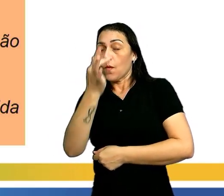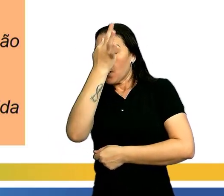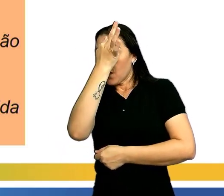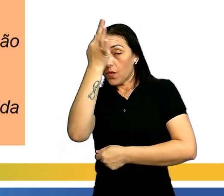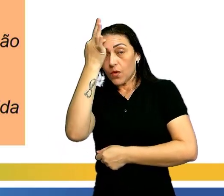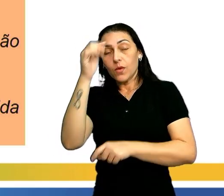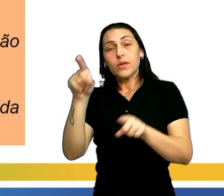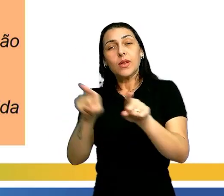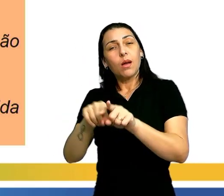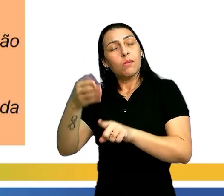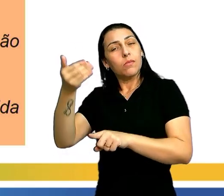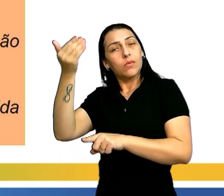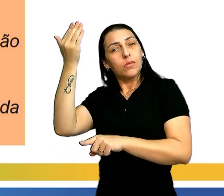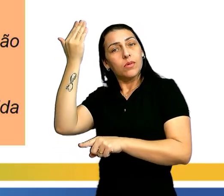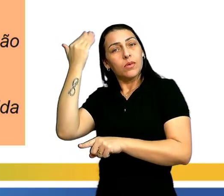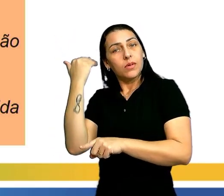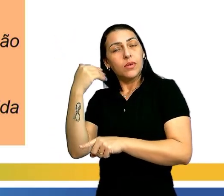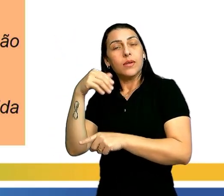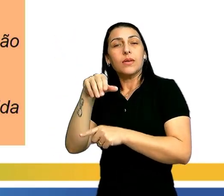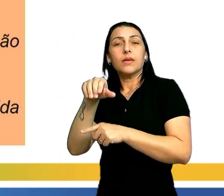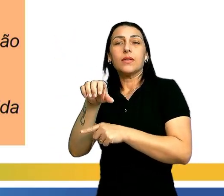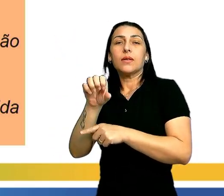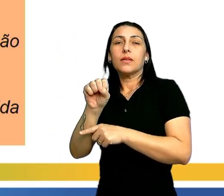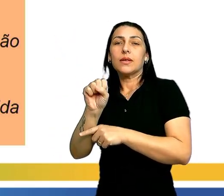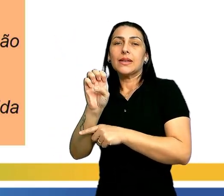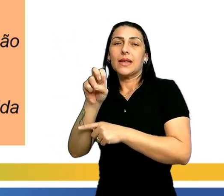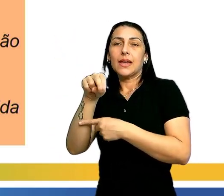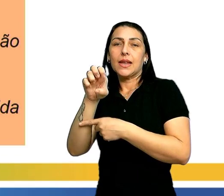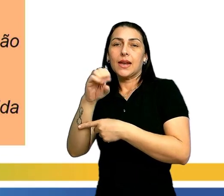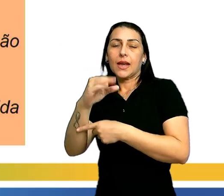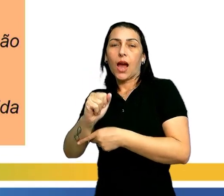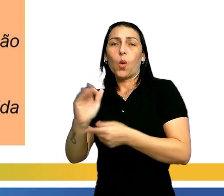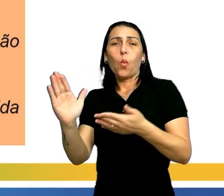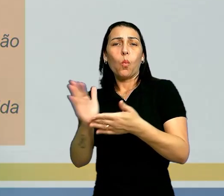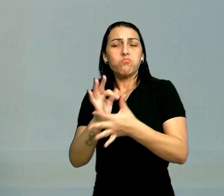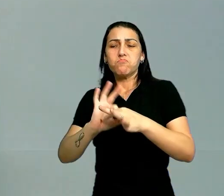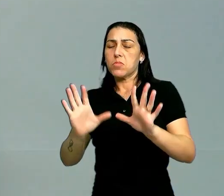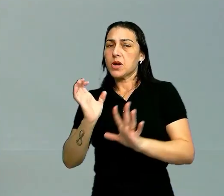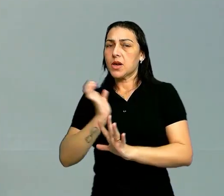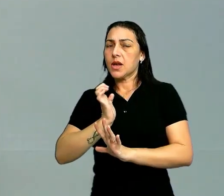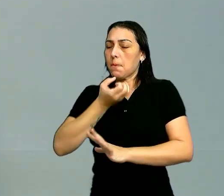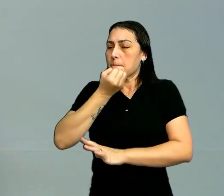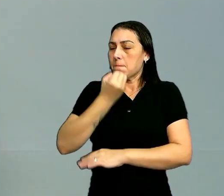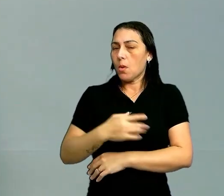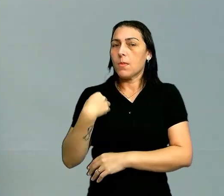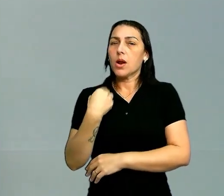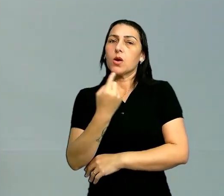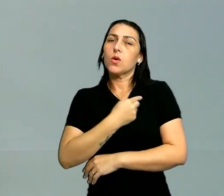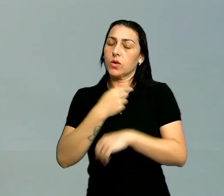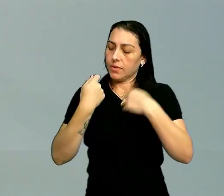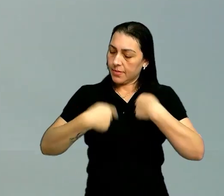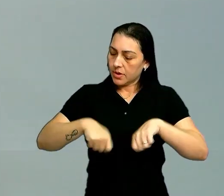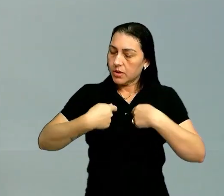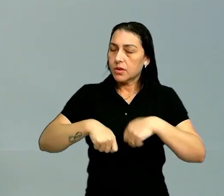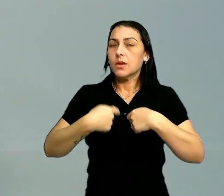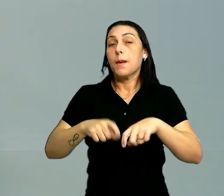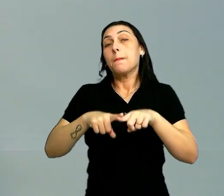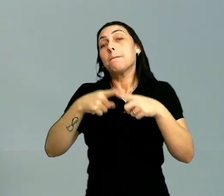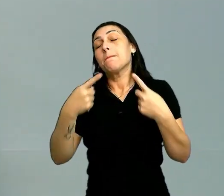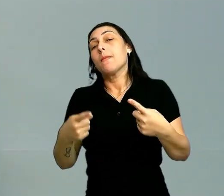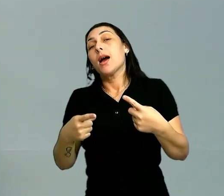filósofo também da antiguidade, que é o Sêneca, que ele dizia que qualquer riqueza é suficiente para a nossa necessidade,